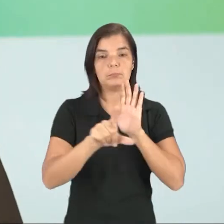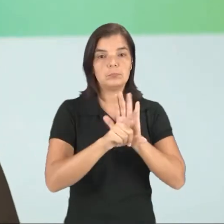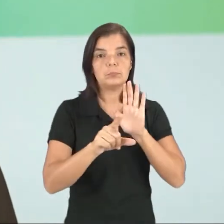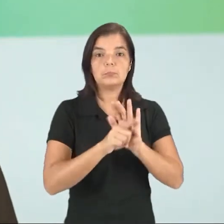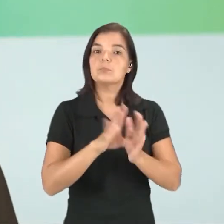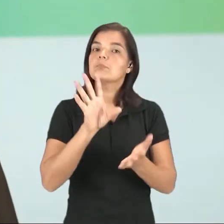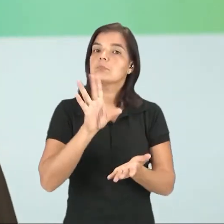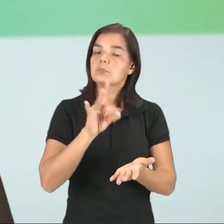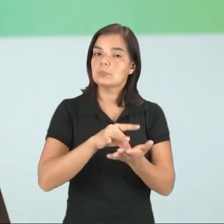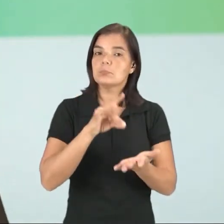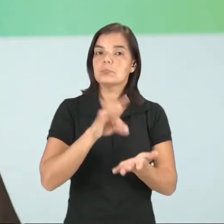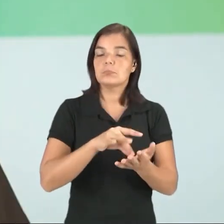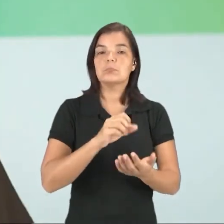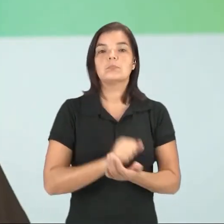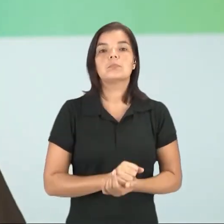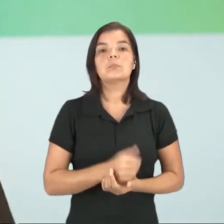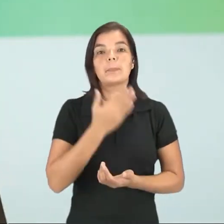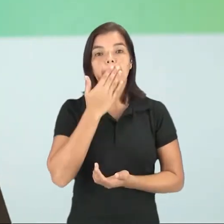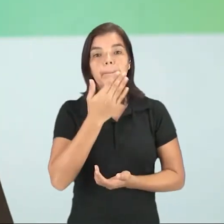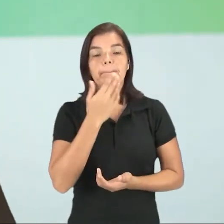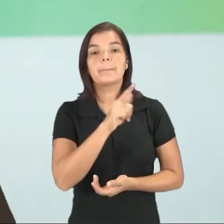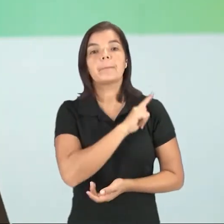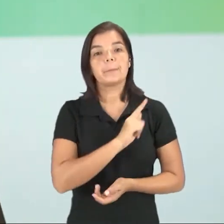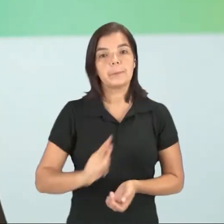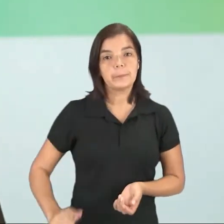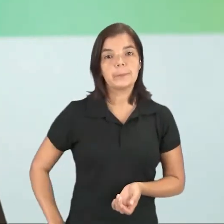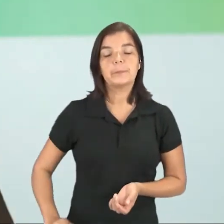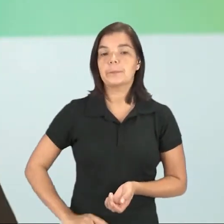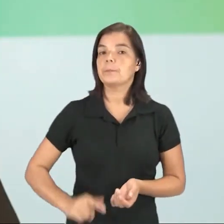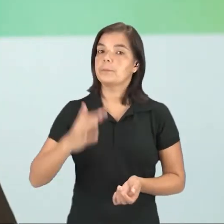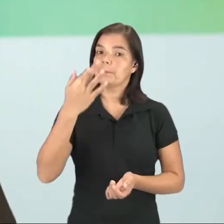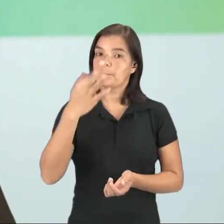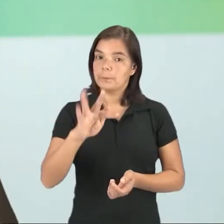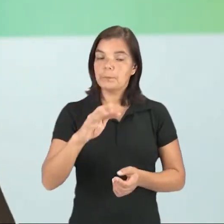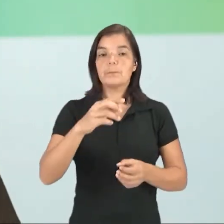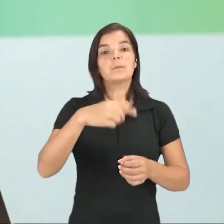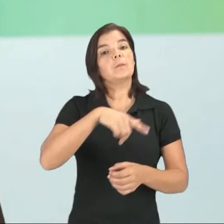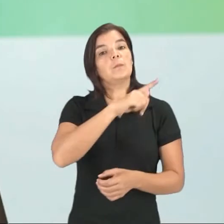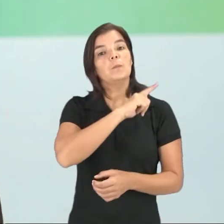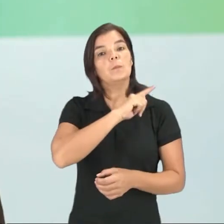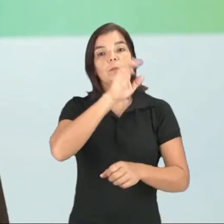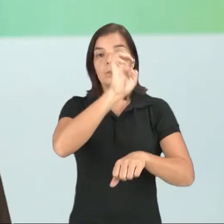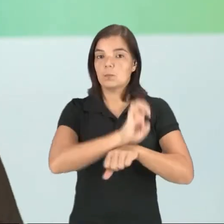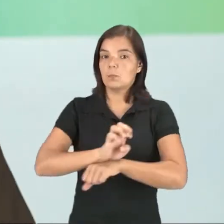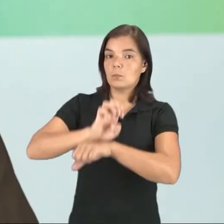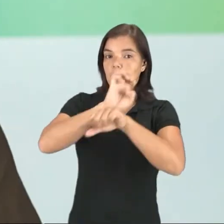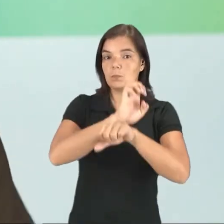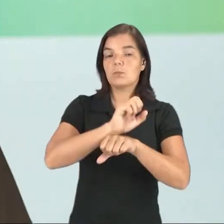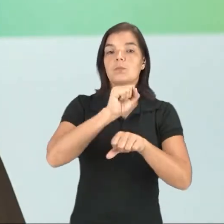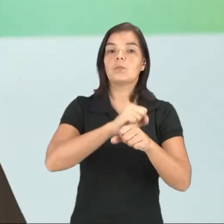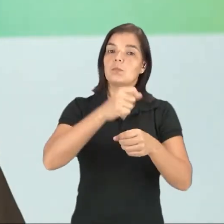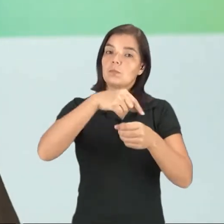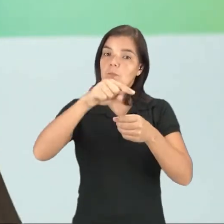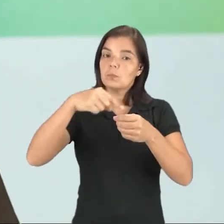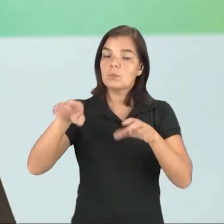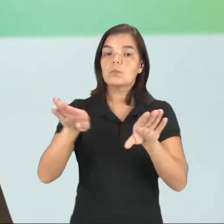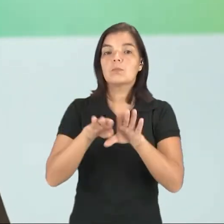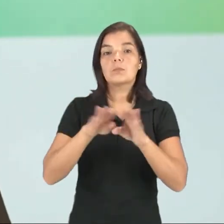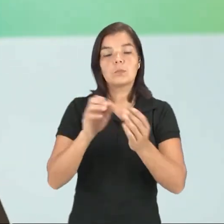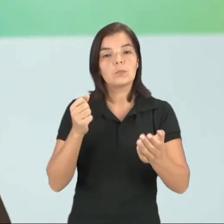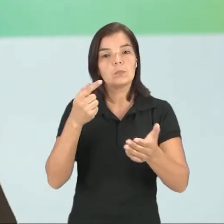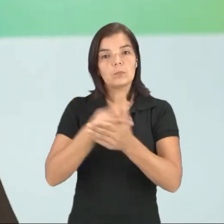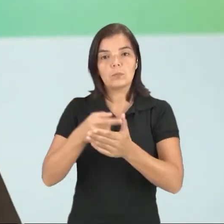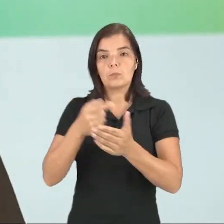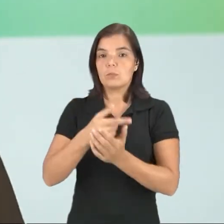lei que realmente pede para que o governo, seja ele estadual, municipal ou federal, ele possa comprar da agricultura